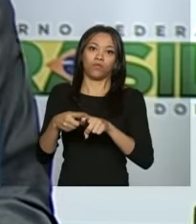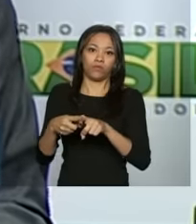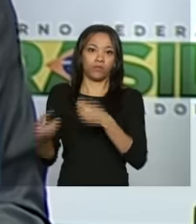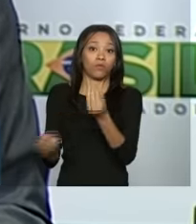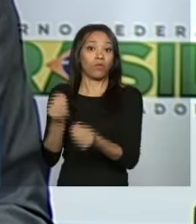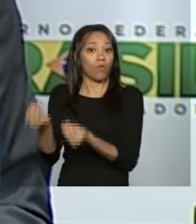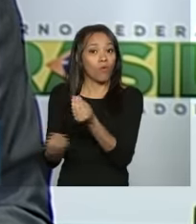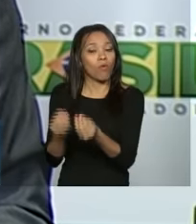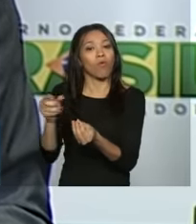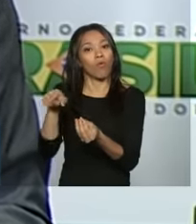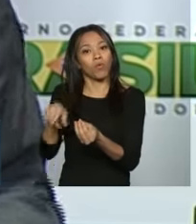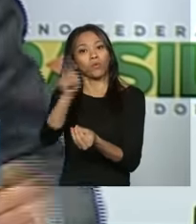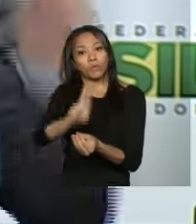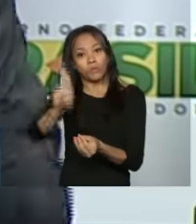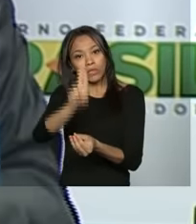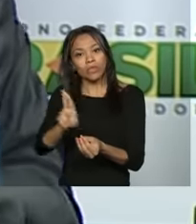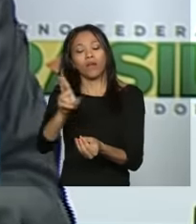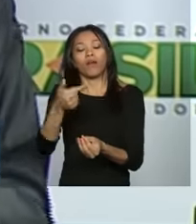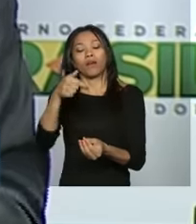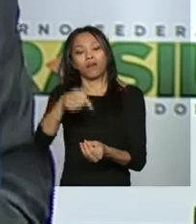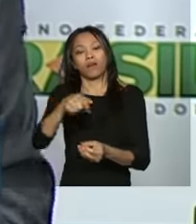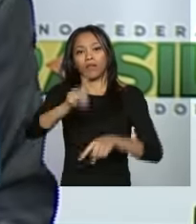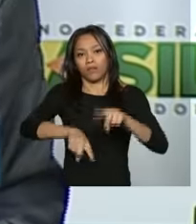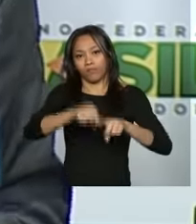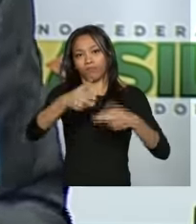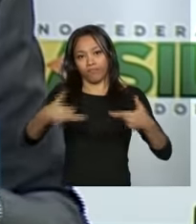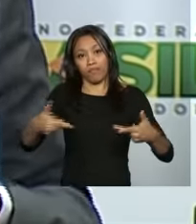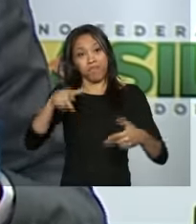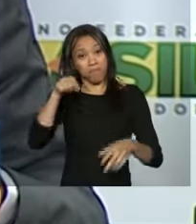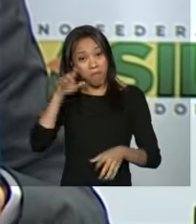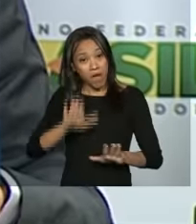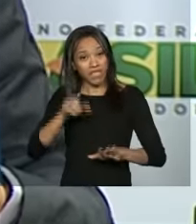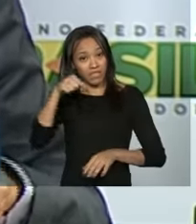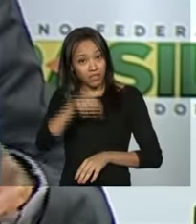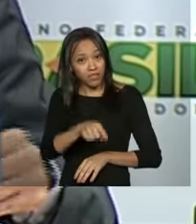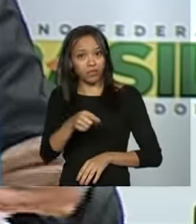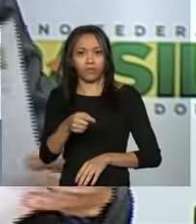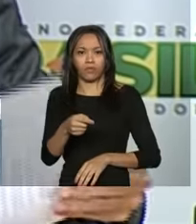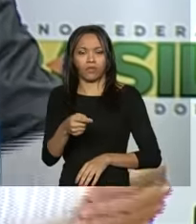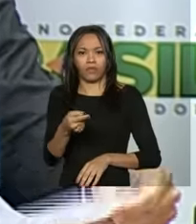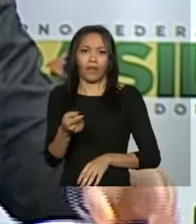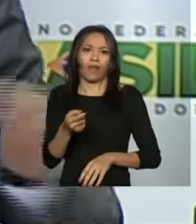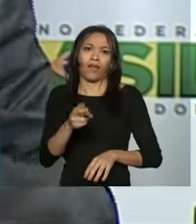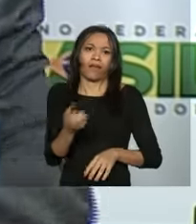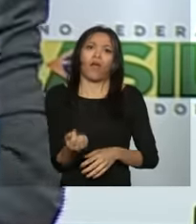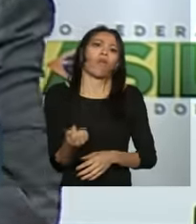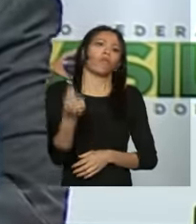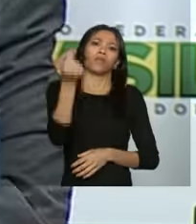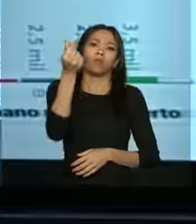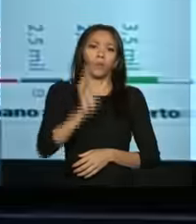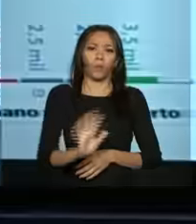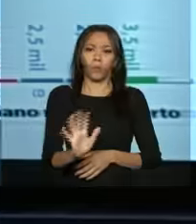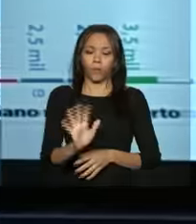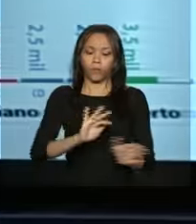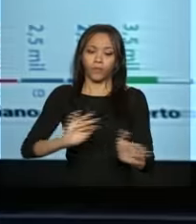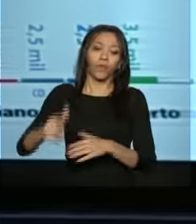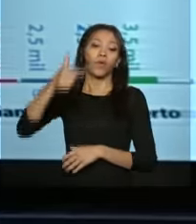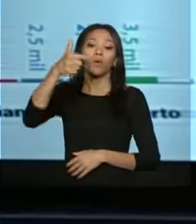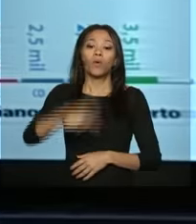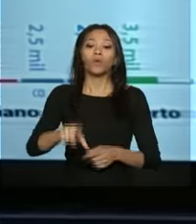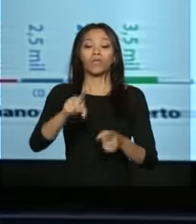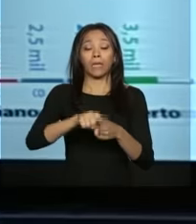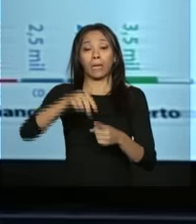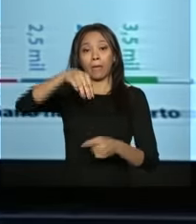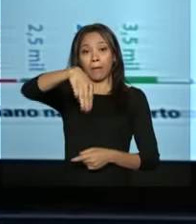daquele dispositivo médico implantável mas mesmo isso não justifica a majoração deixa eu dar alguns exemplos marca Passos